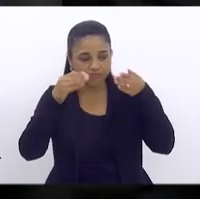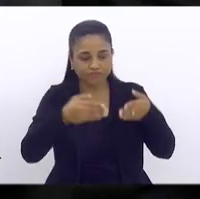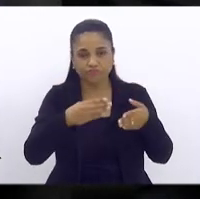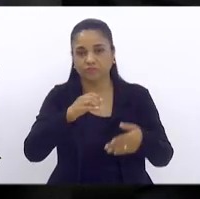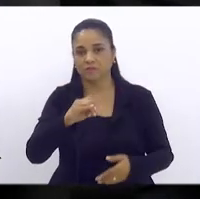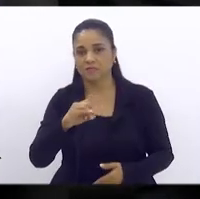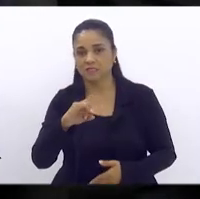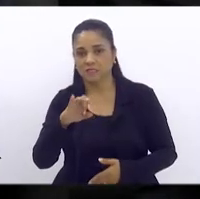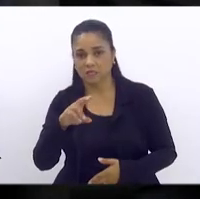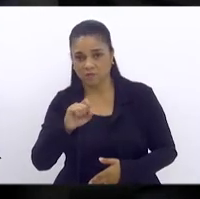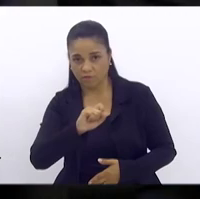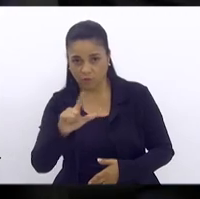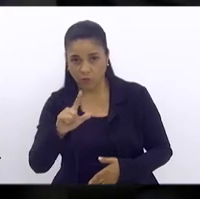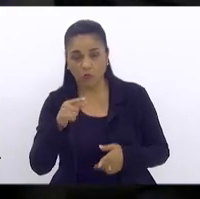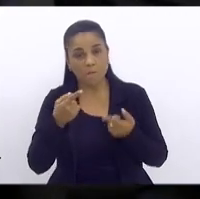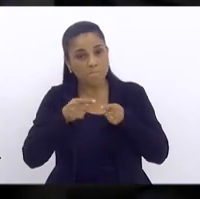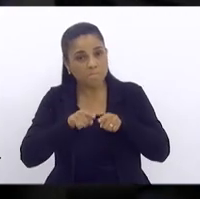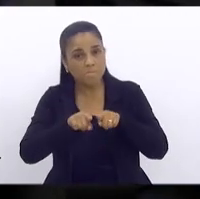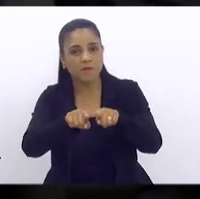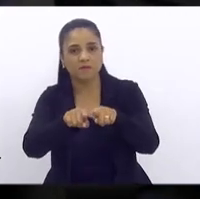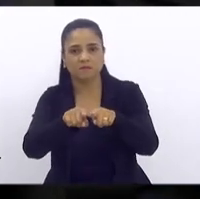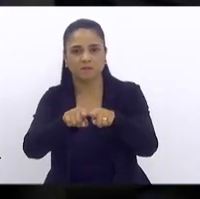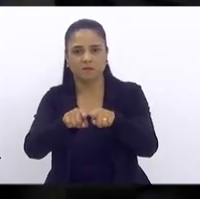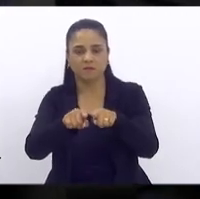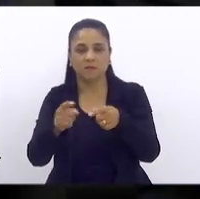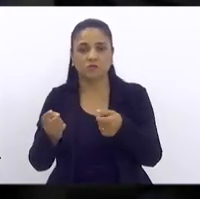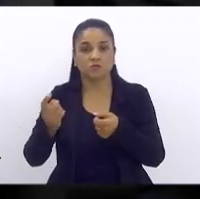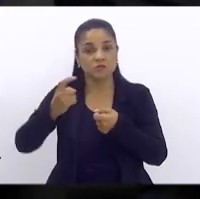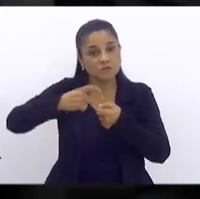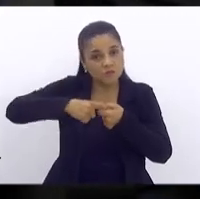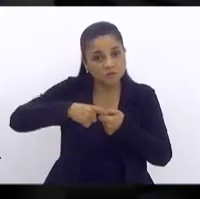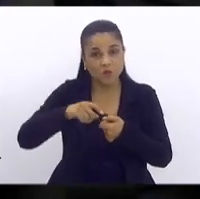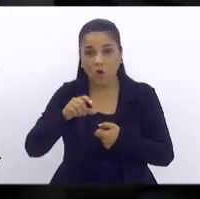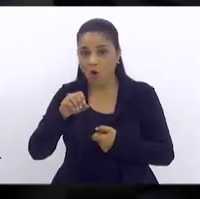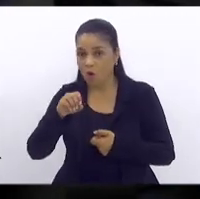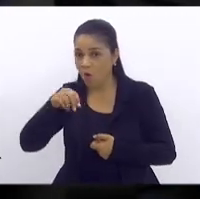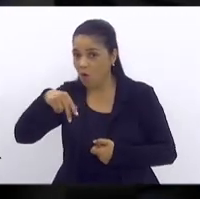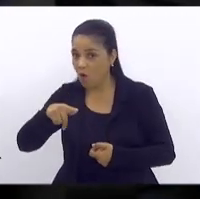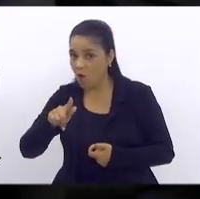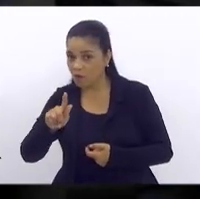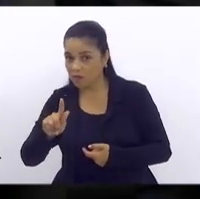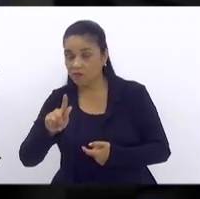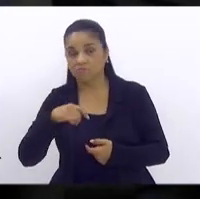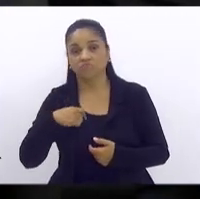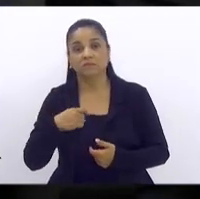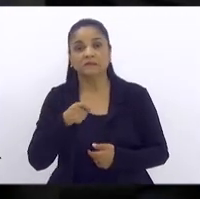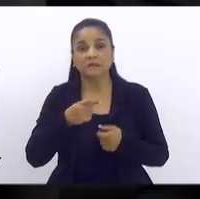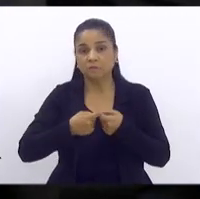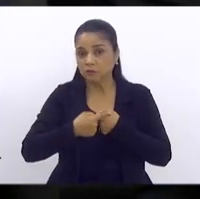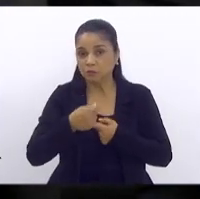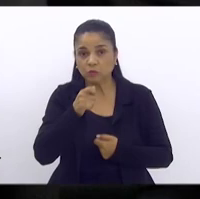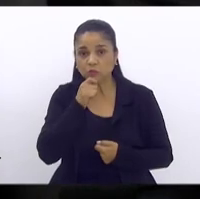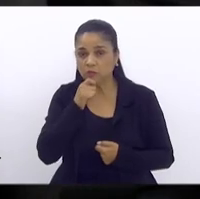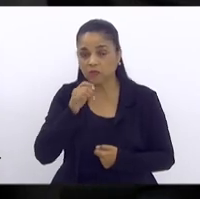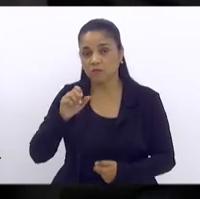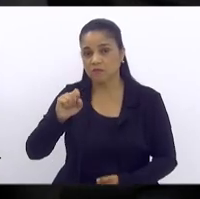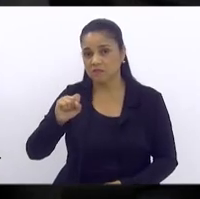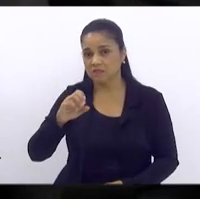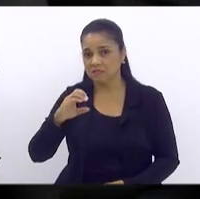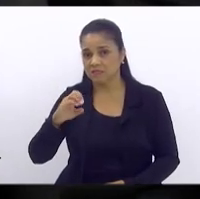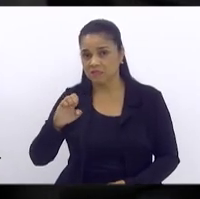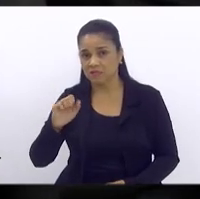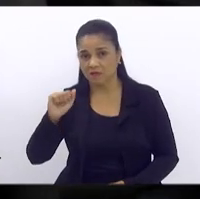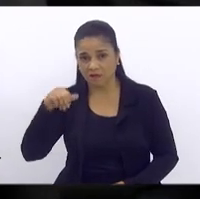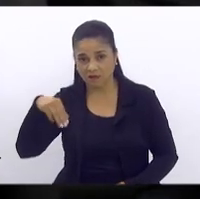também. Então, ter essas parcerias, né, até com ONGs também. Então, tem municípios que não têm o CIAN hoje, por exemplo. Não tem o